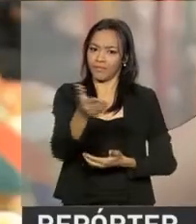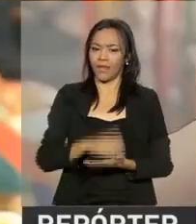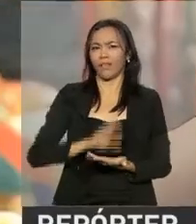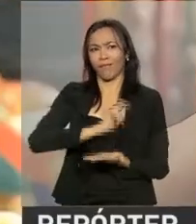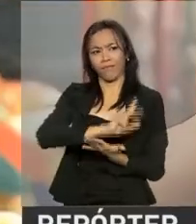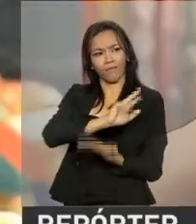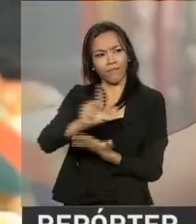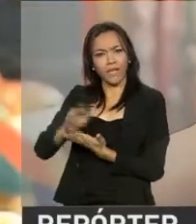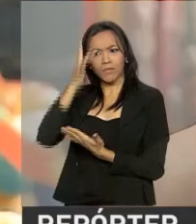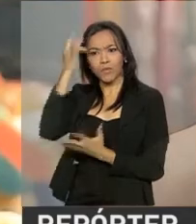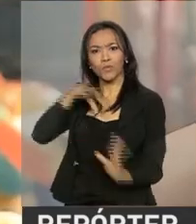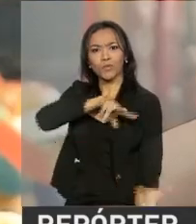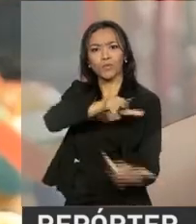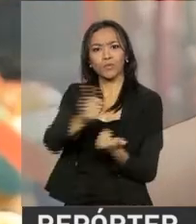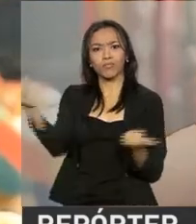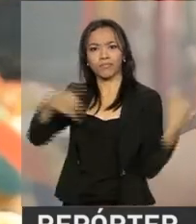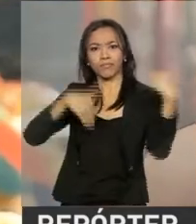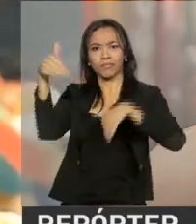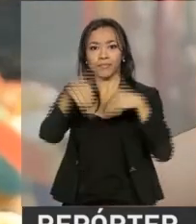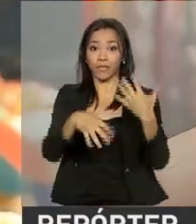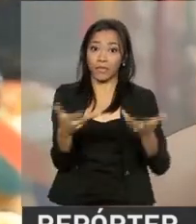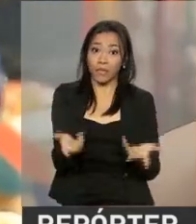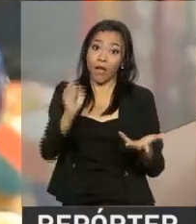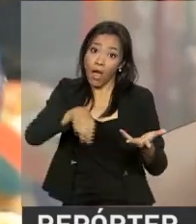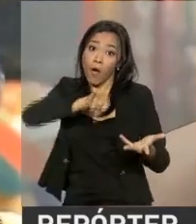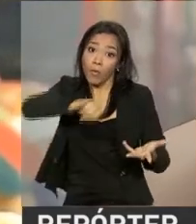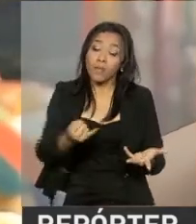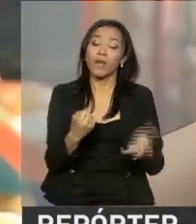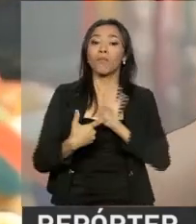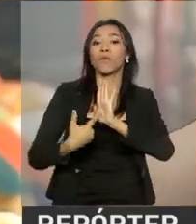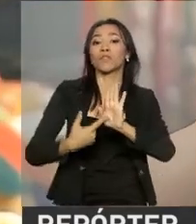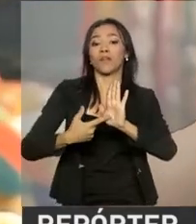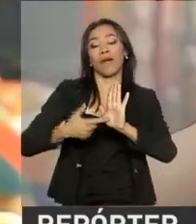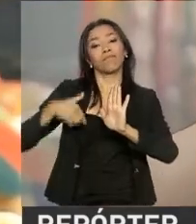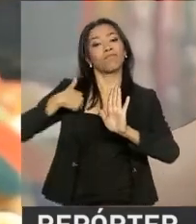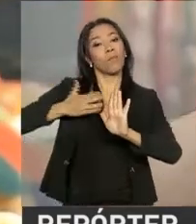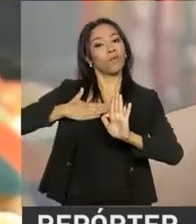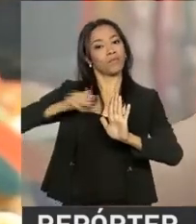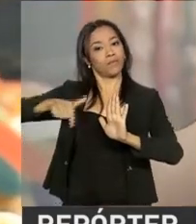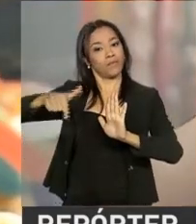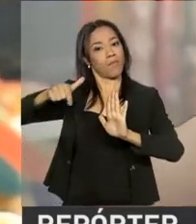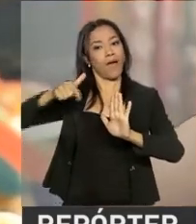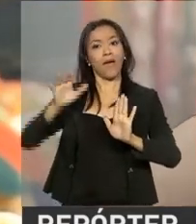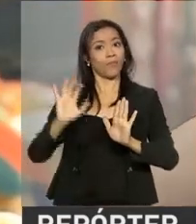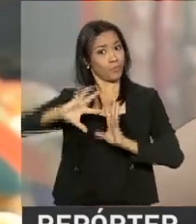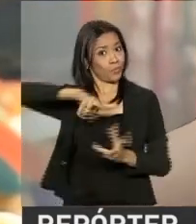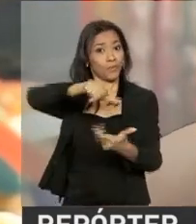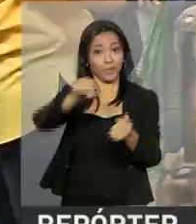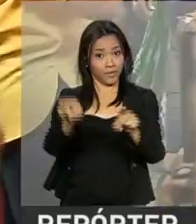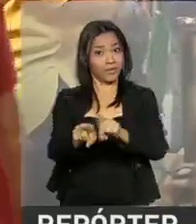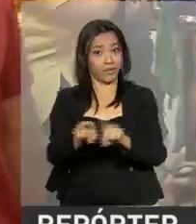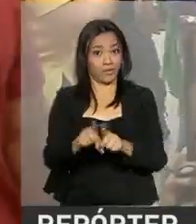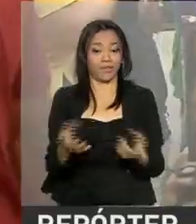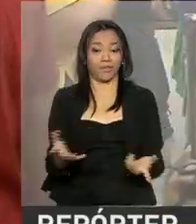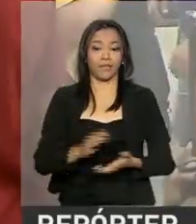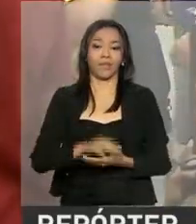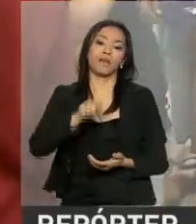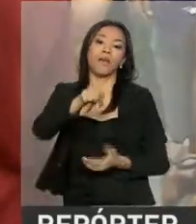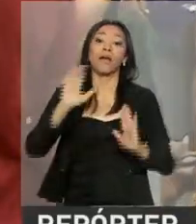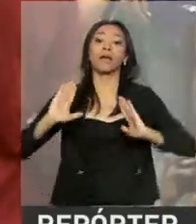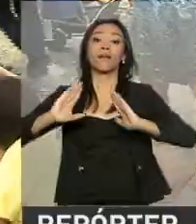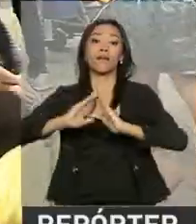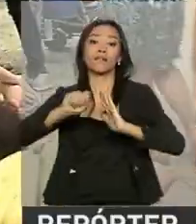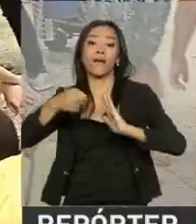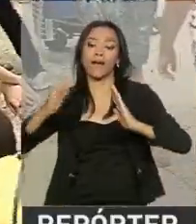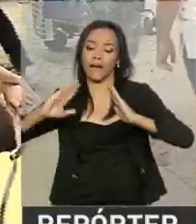as pessoas vale do mundo inteiro então é a oportunidade de mostrar o trabalho não só pra onde eu sou mas para o mundo inteiro também né a casa brasil